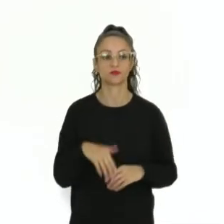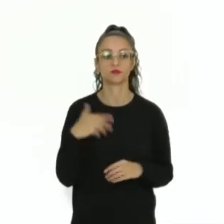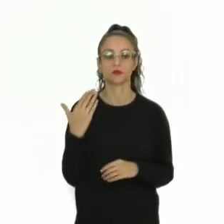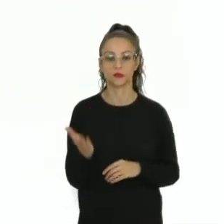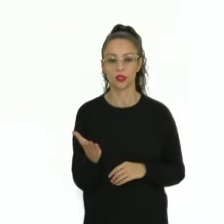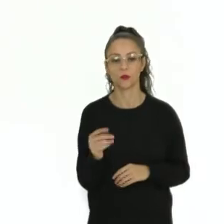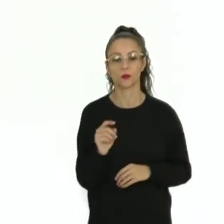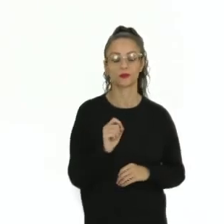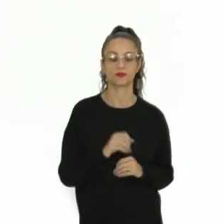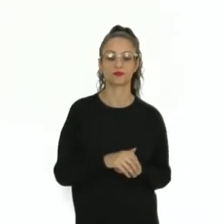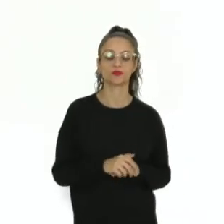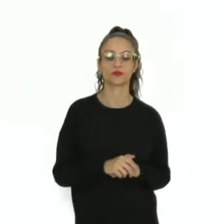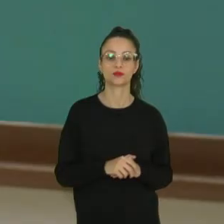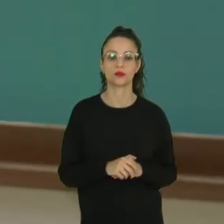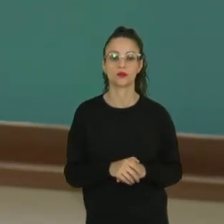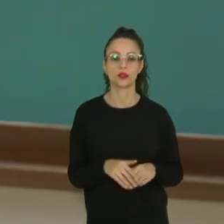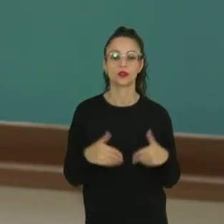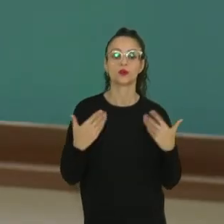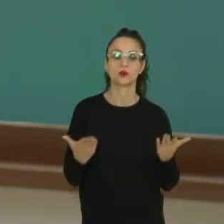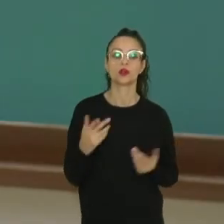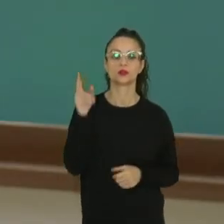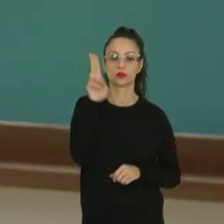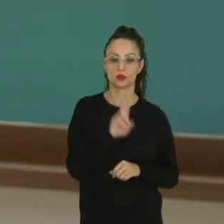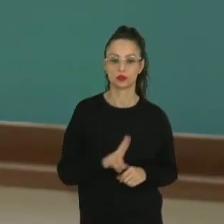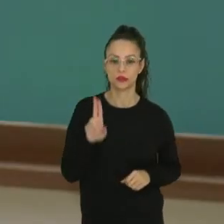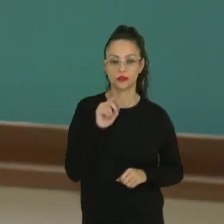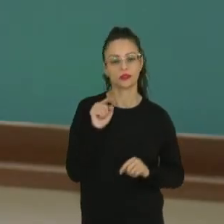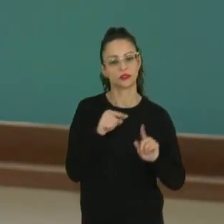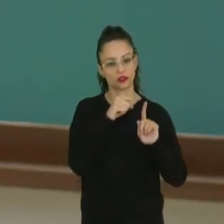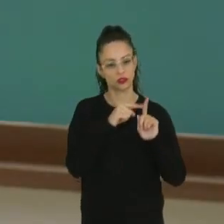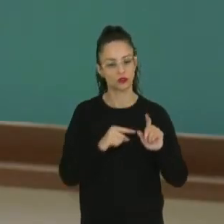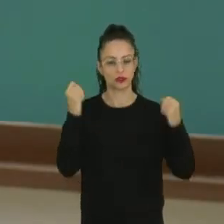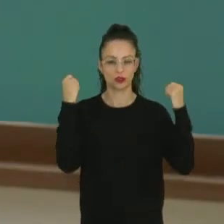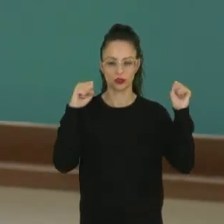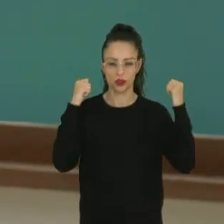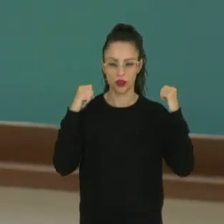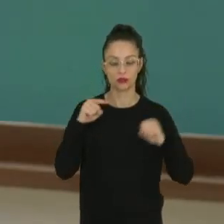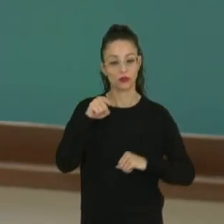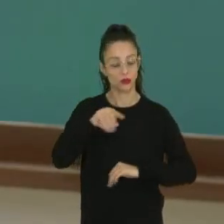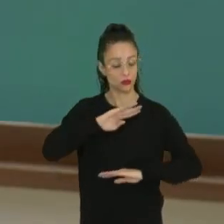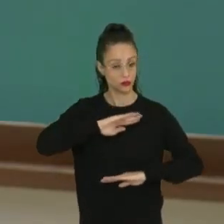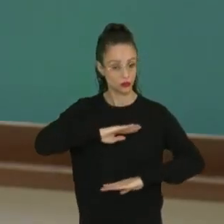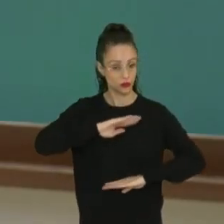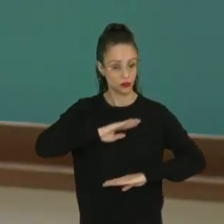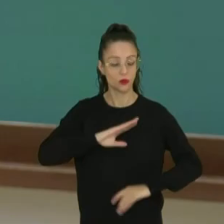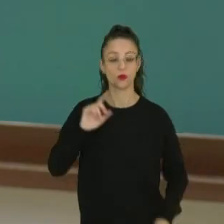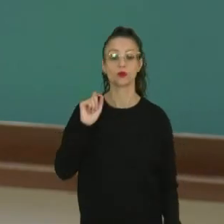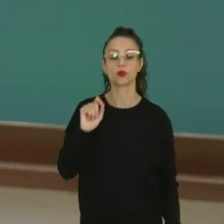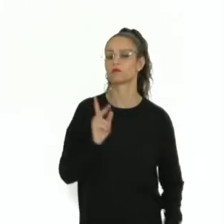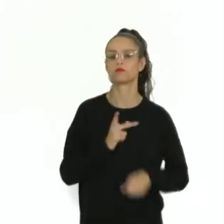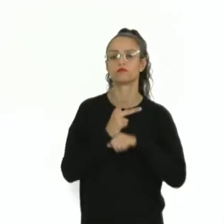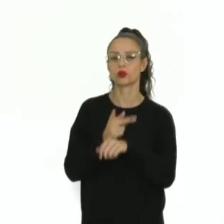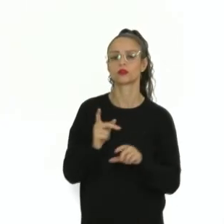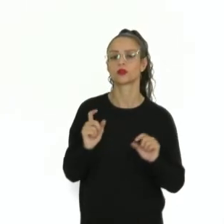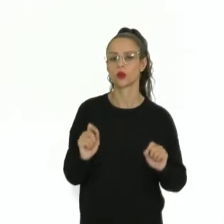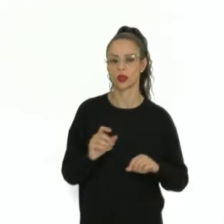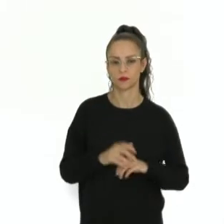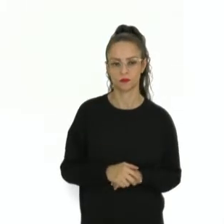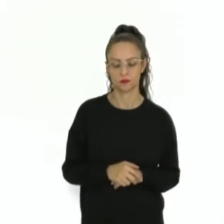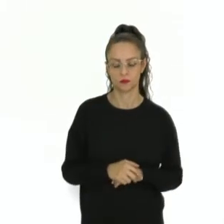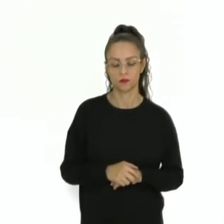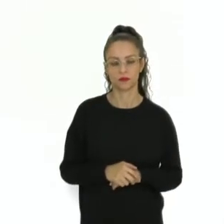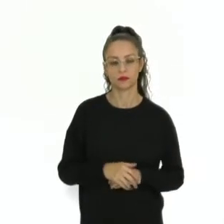Então, quando nós utilizamos esse tipo de ginástica nessa situação, o que ela busca? Ela